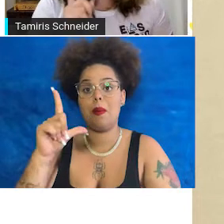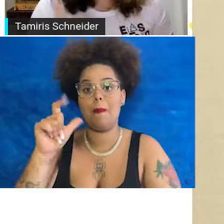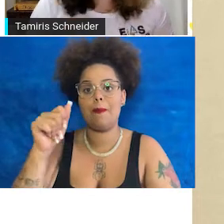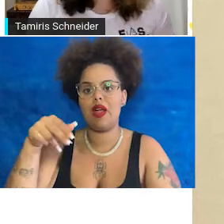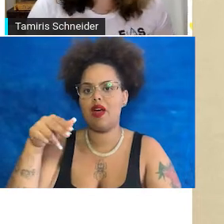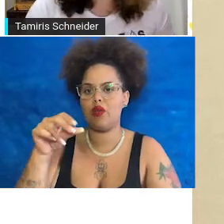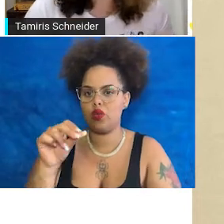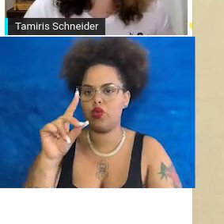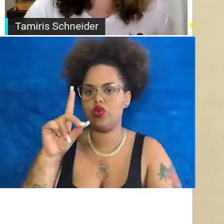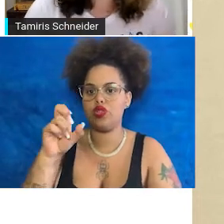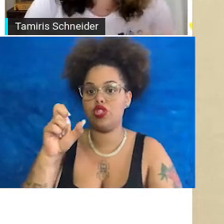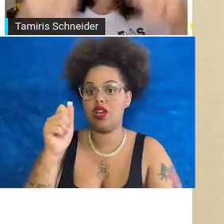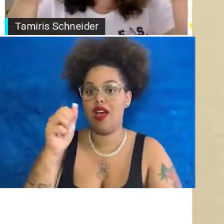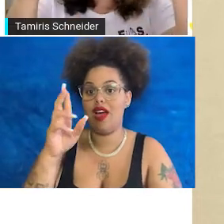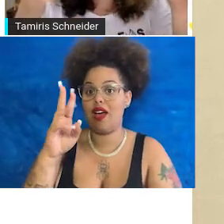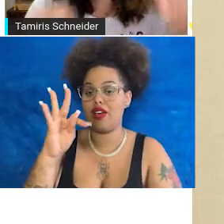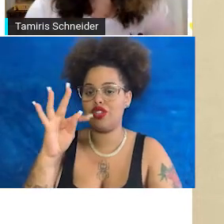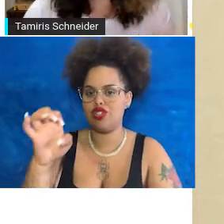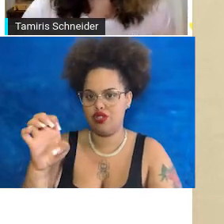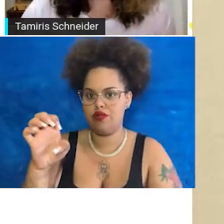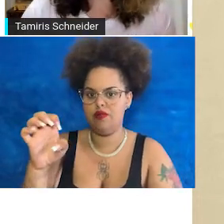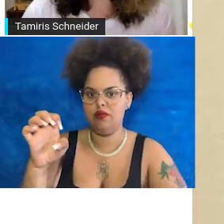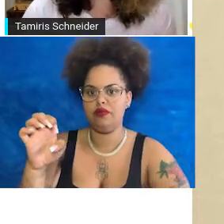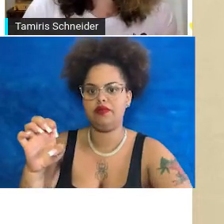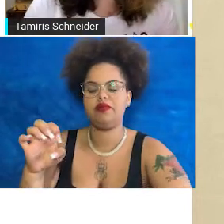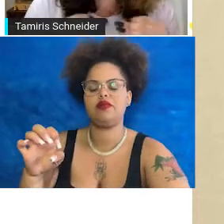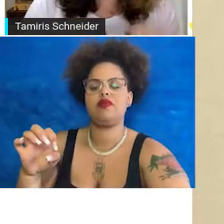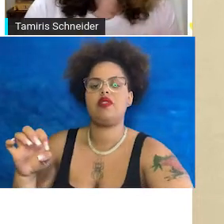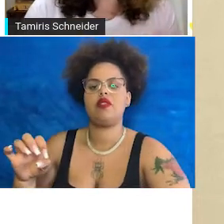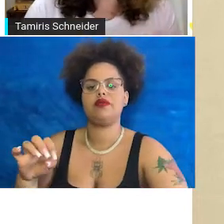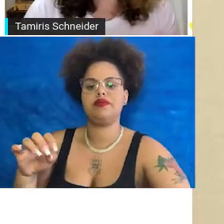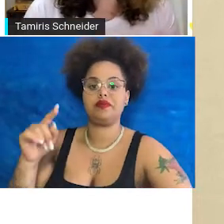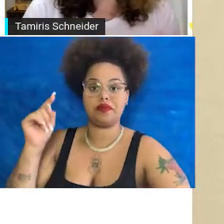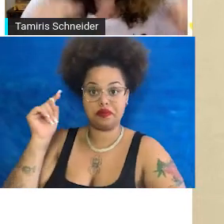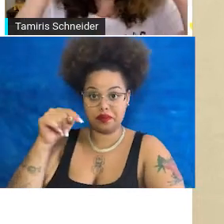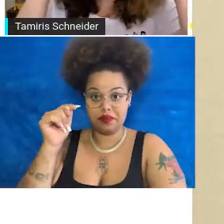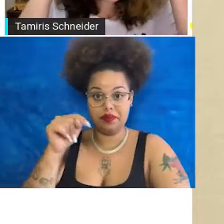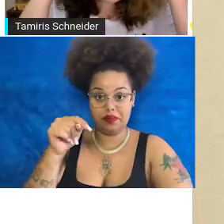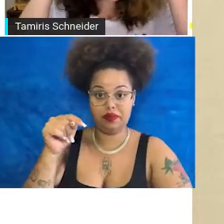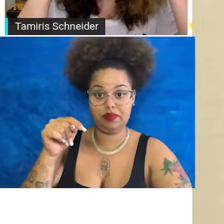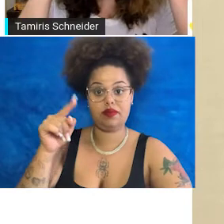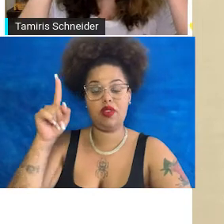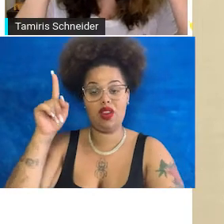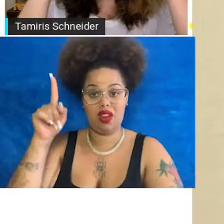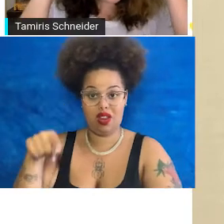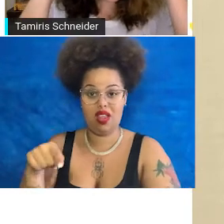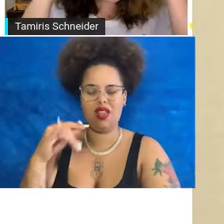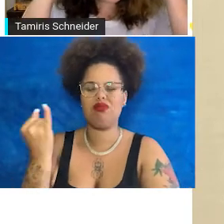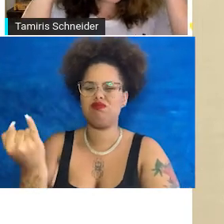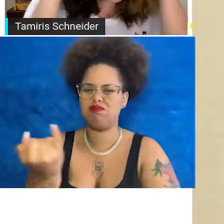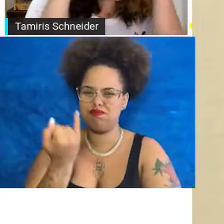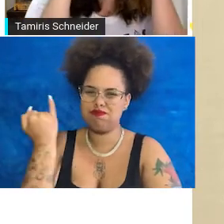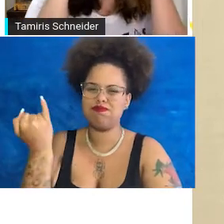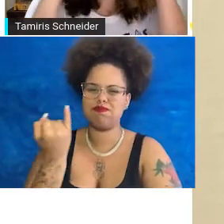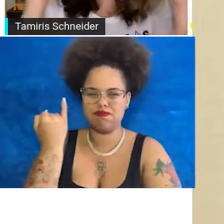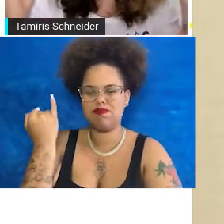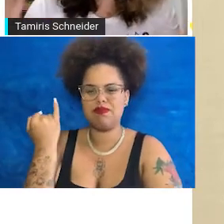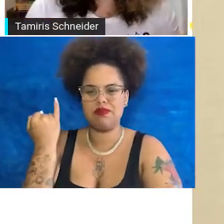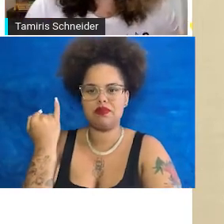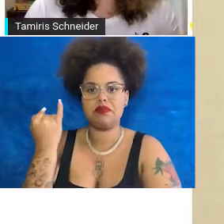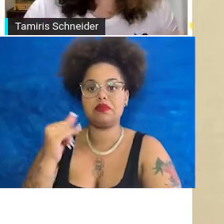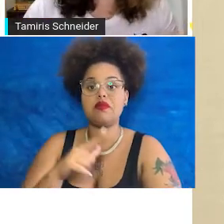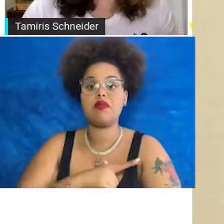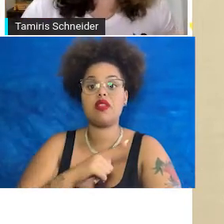Como diretor de arte, você vai fazer o plano de arte. Isso aqui é essencial.